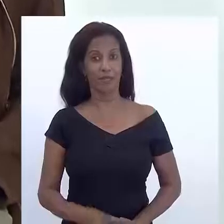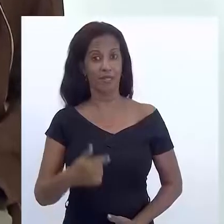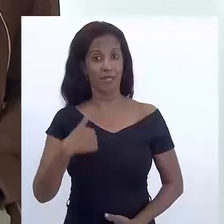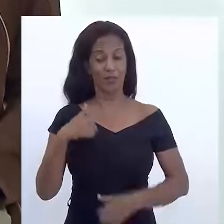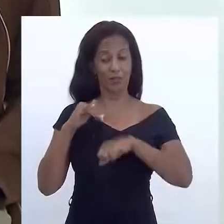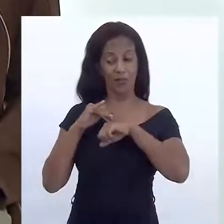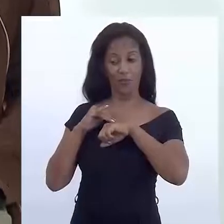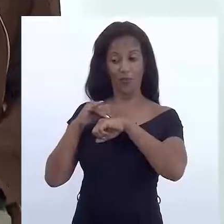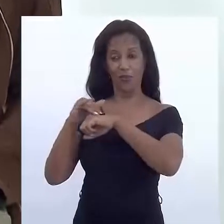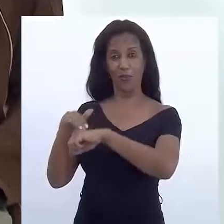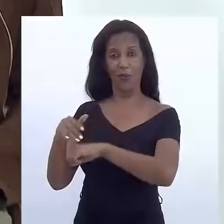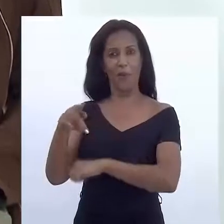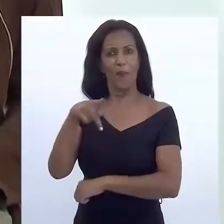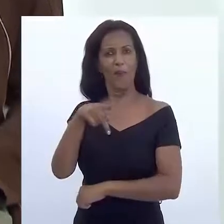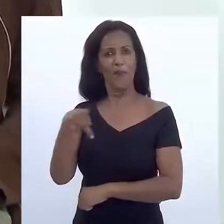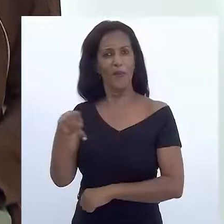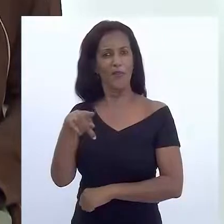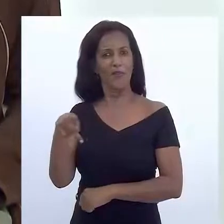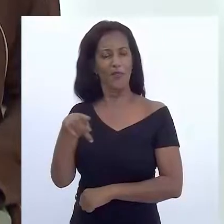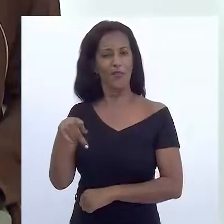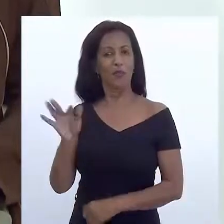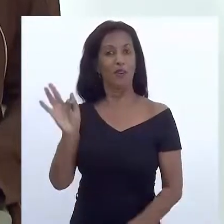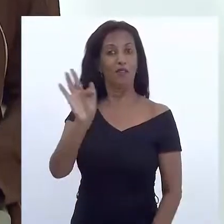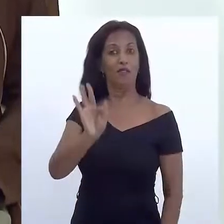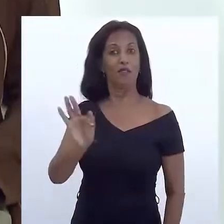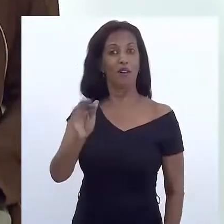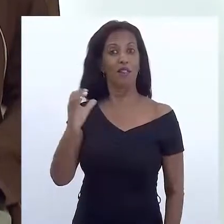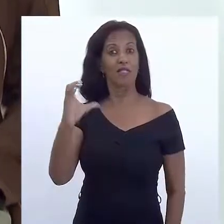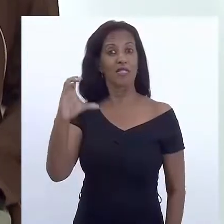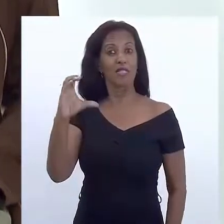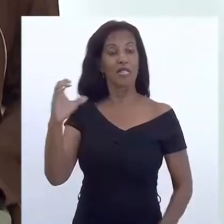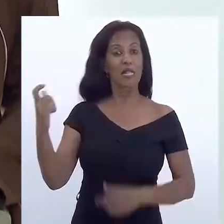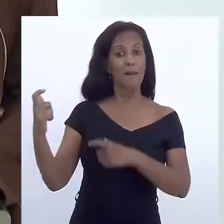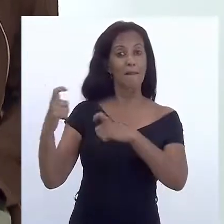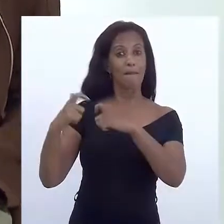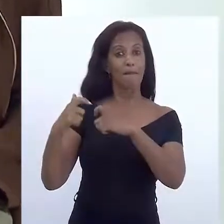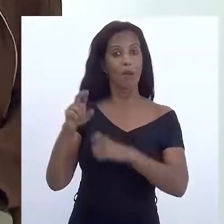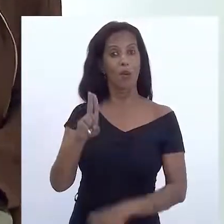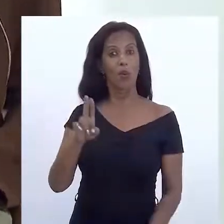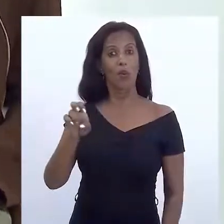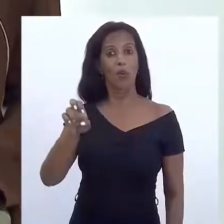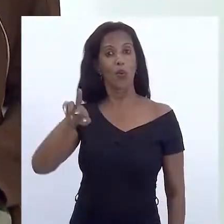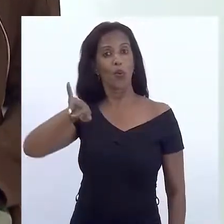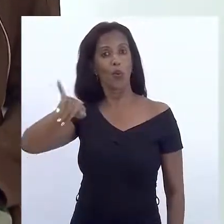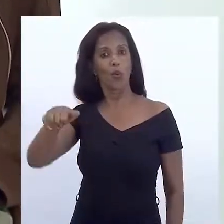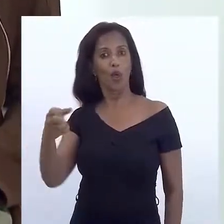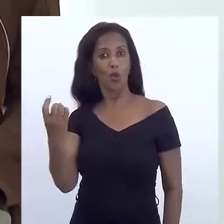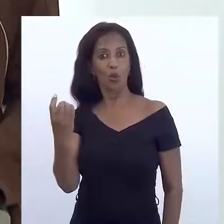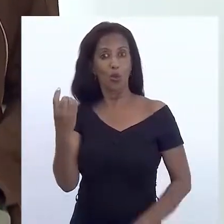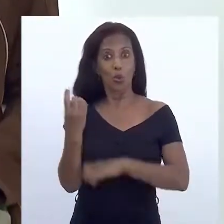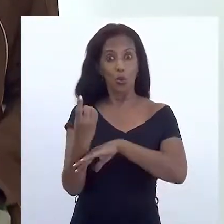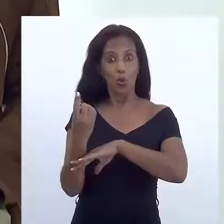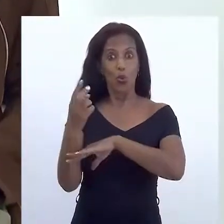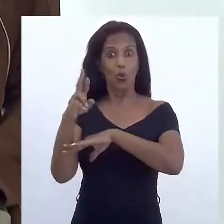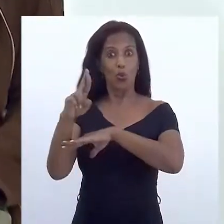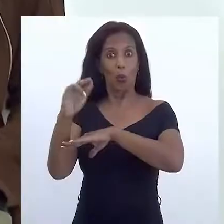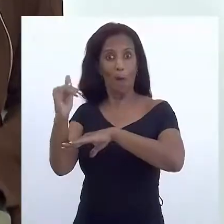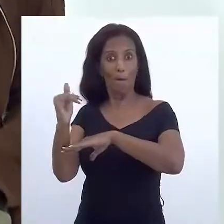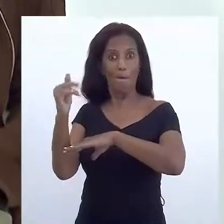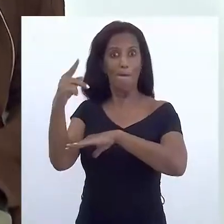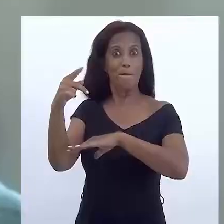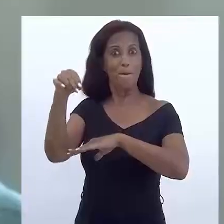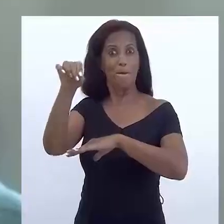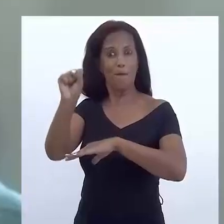Eu vou conversar com o professor associado da Faculdade de Ciências Médicas da UERJ, doutor e pós-doutor